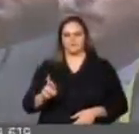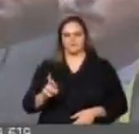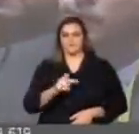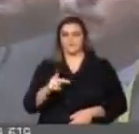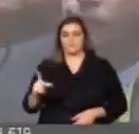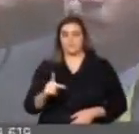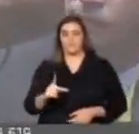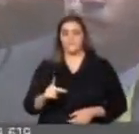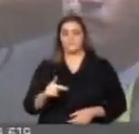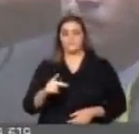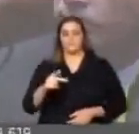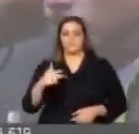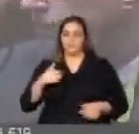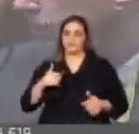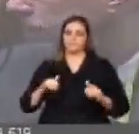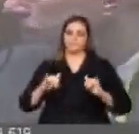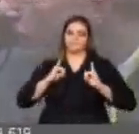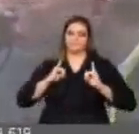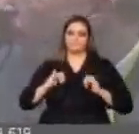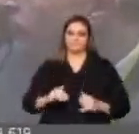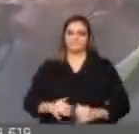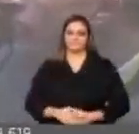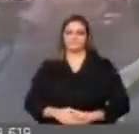Meu voto é abstenção.